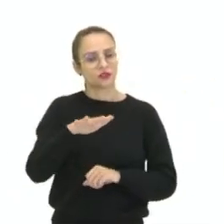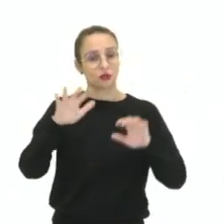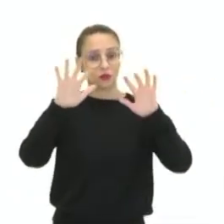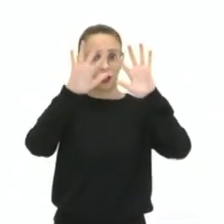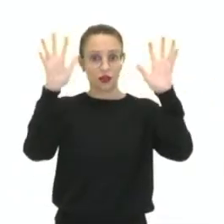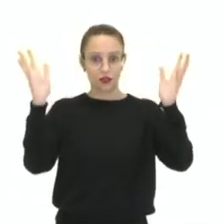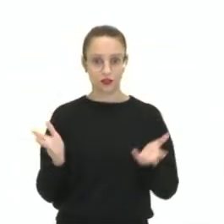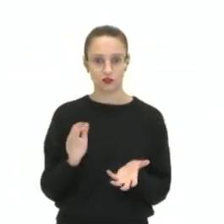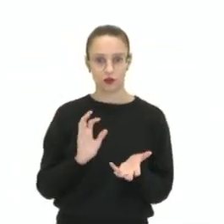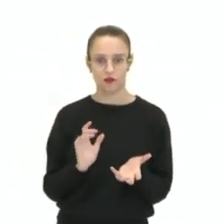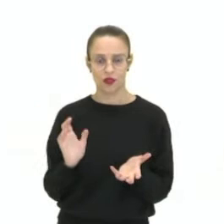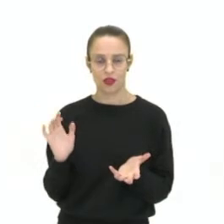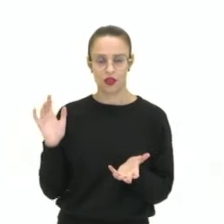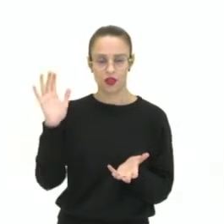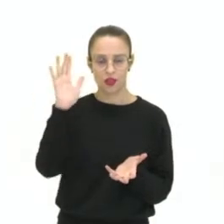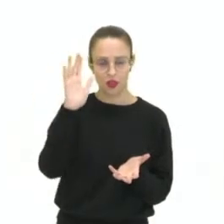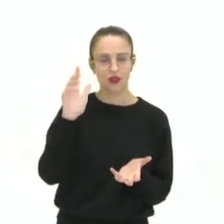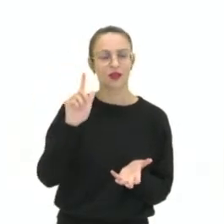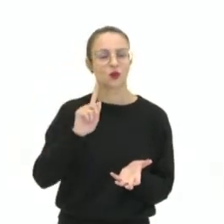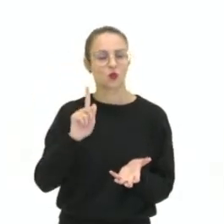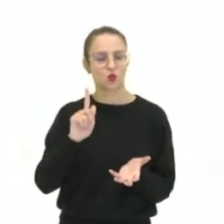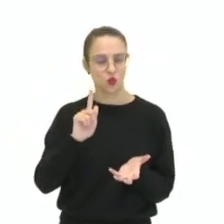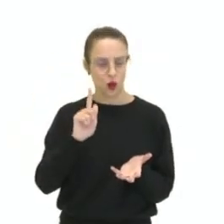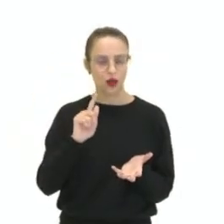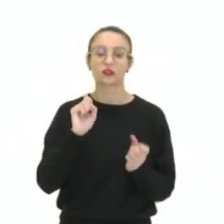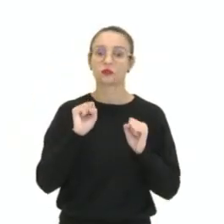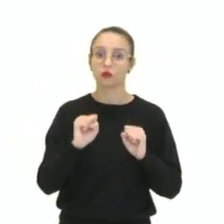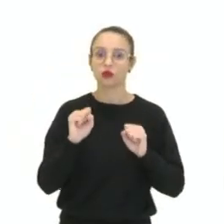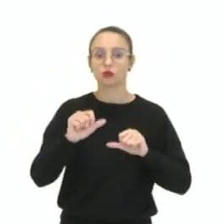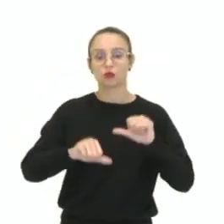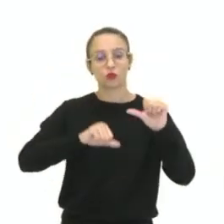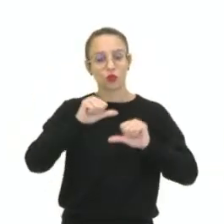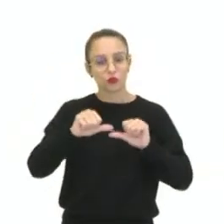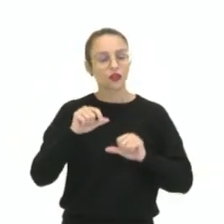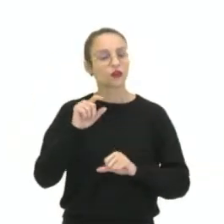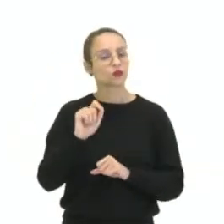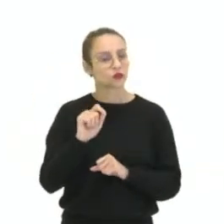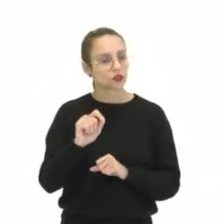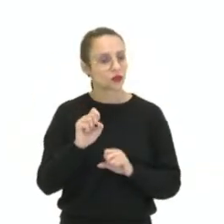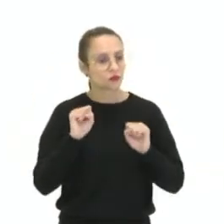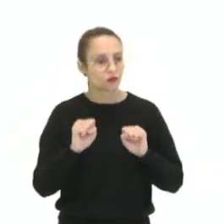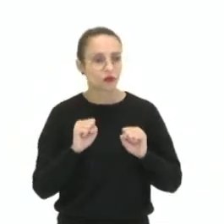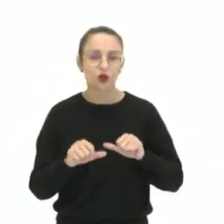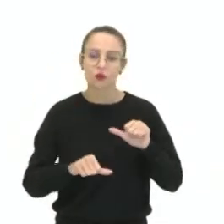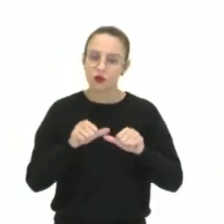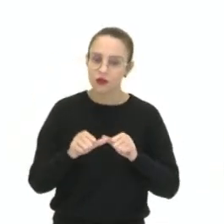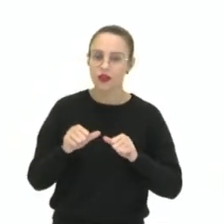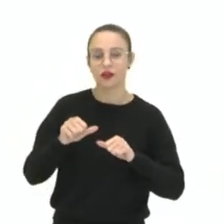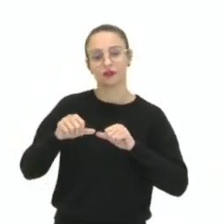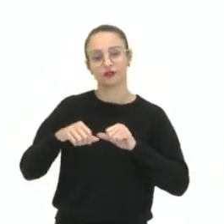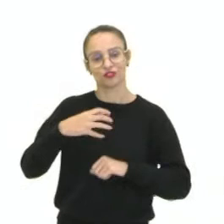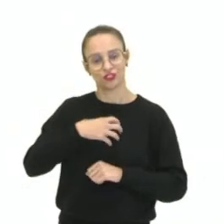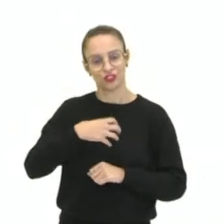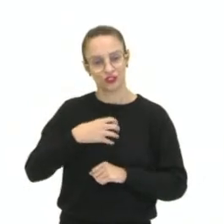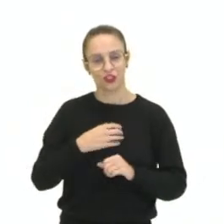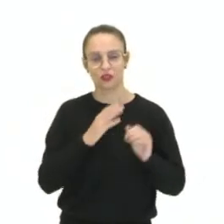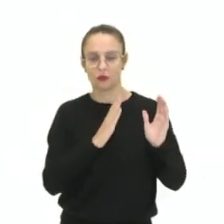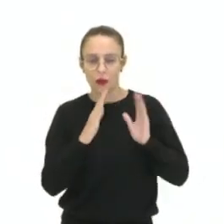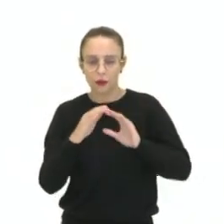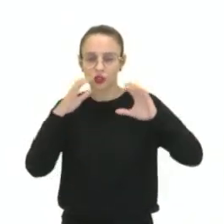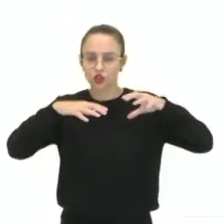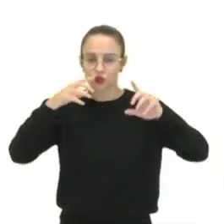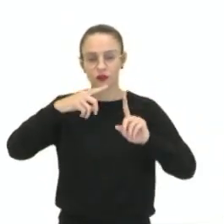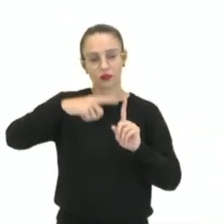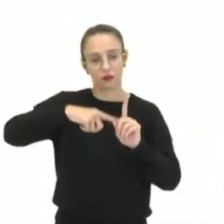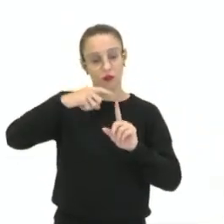atmosfera, né, os gases de efeito estufa, que alteram essas condições e que aí vão alterar o regime de chuva, de temperatura e